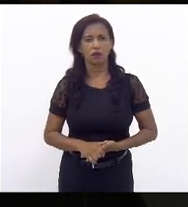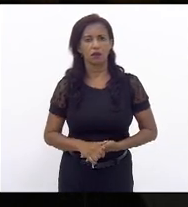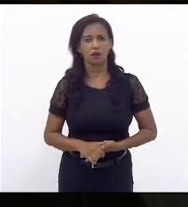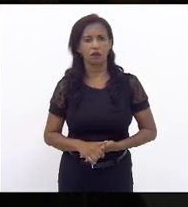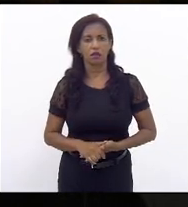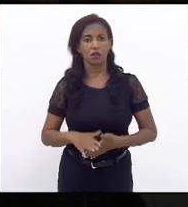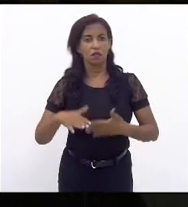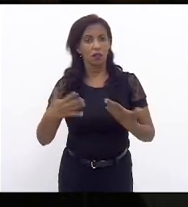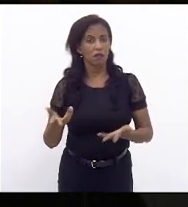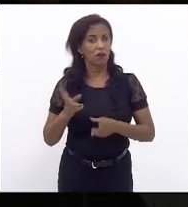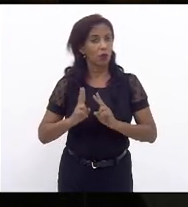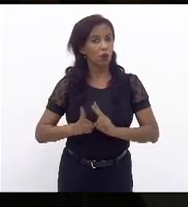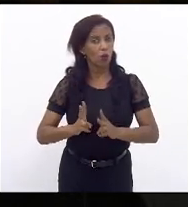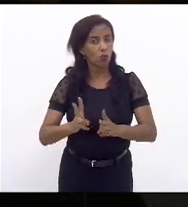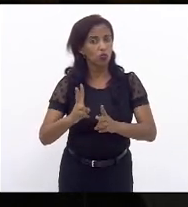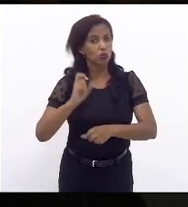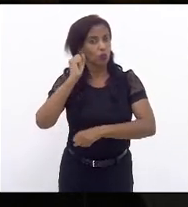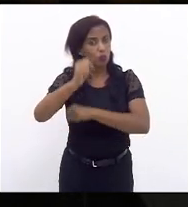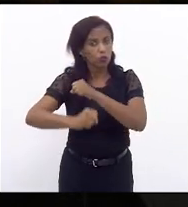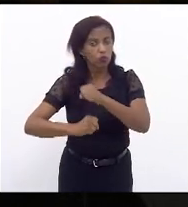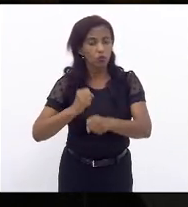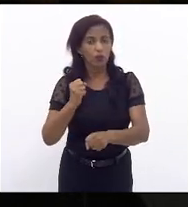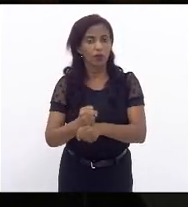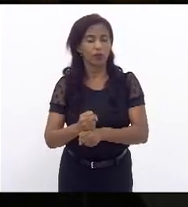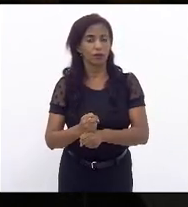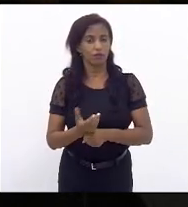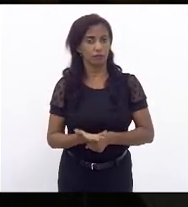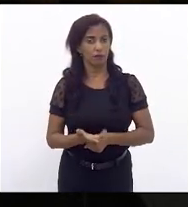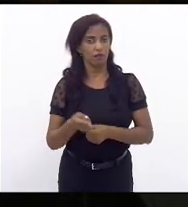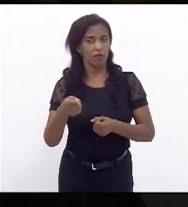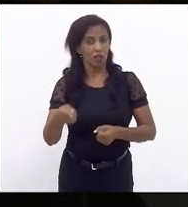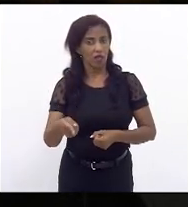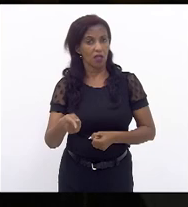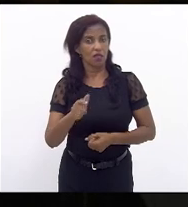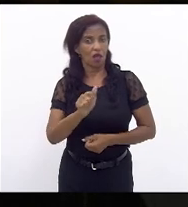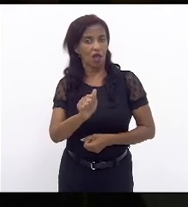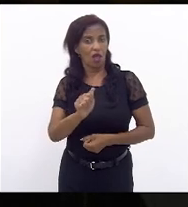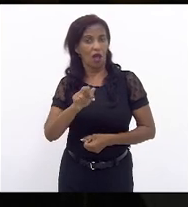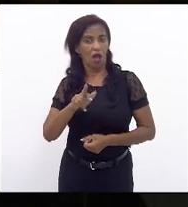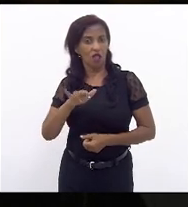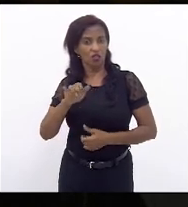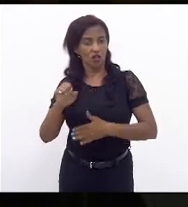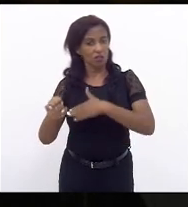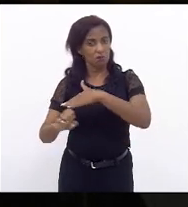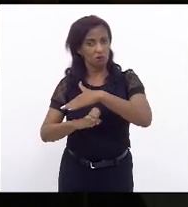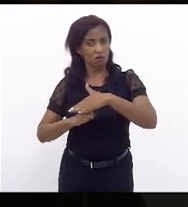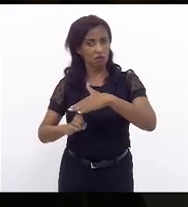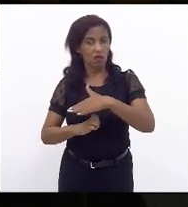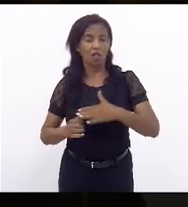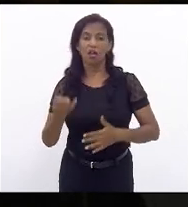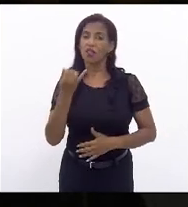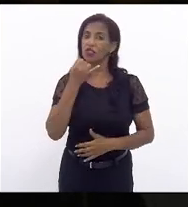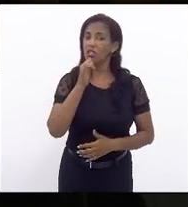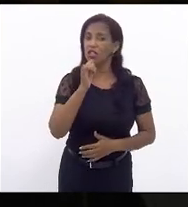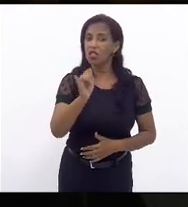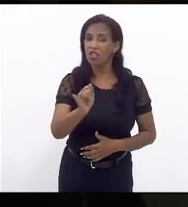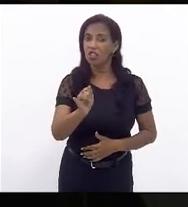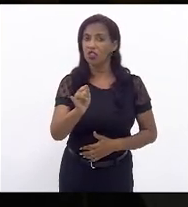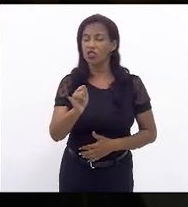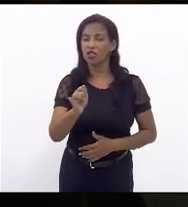e que continuará no ano que vem. E esta agência é de energia